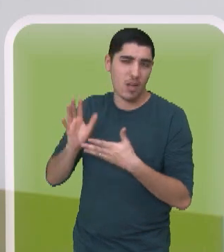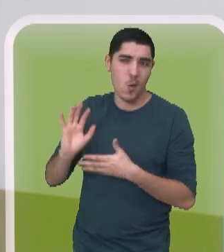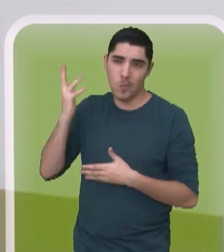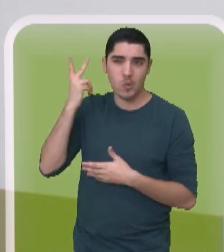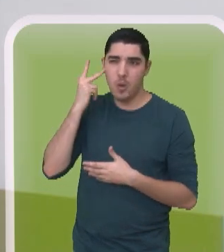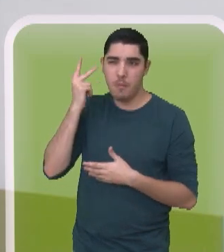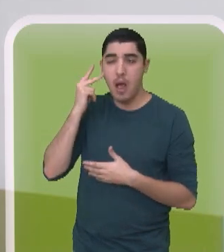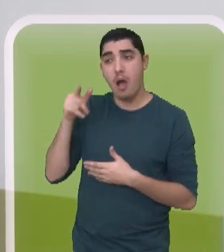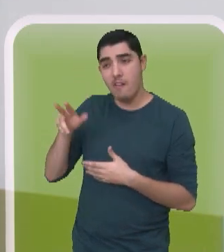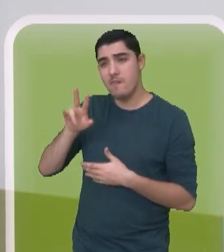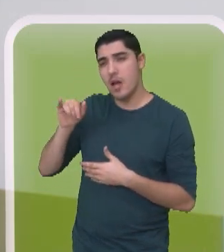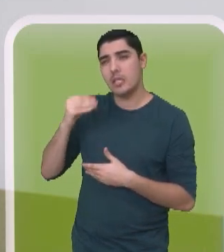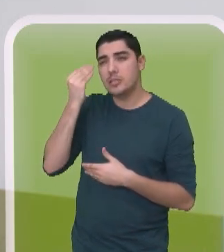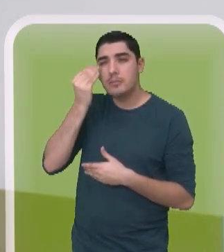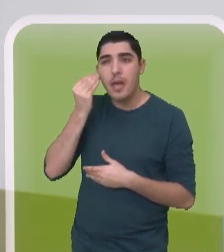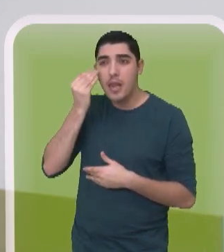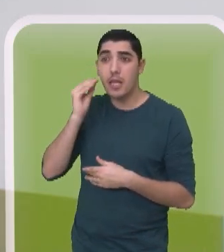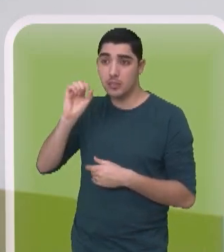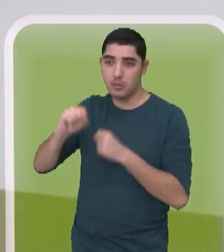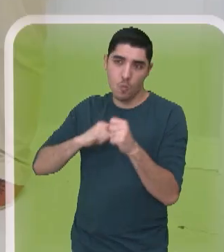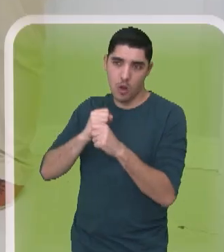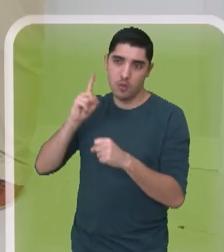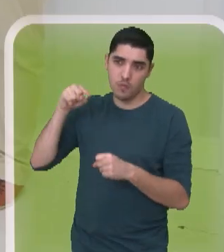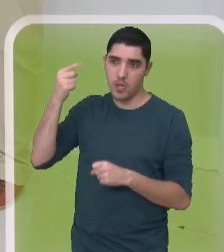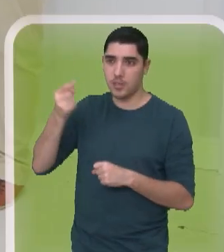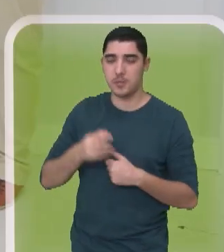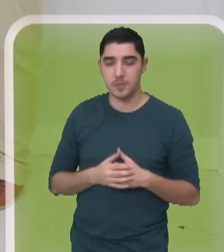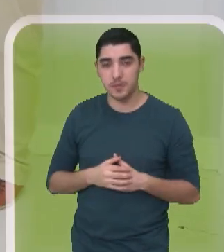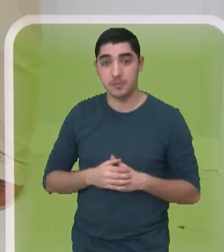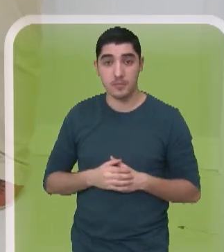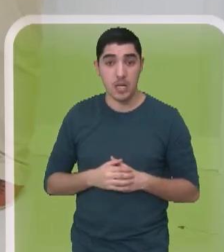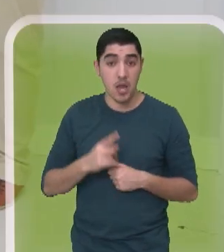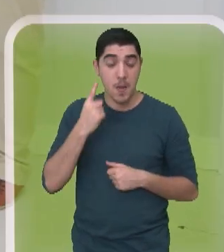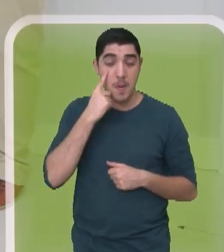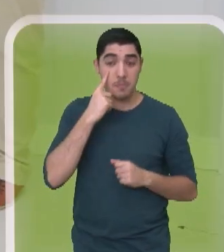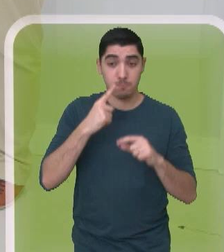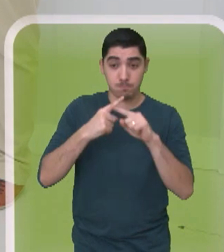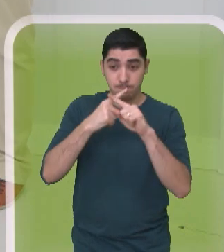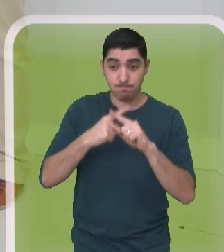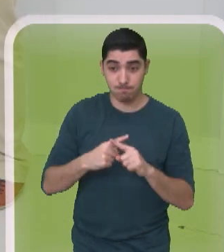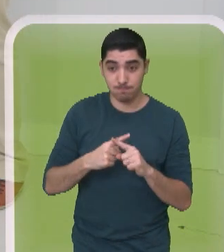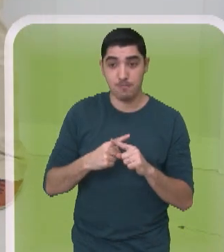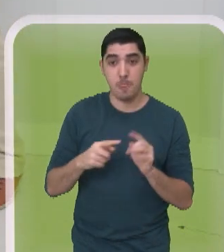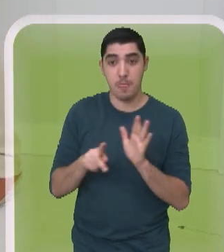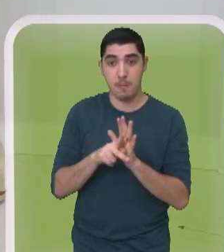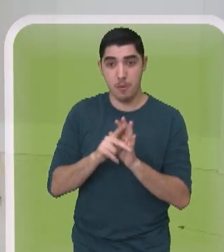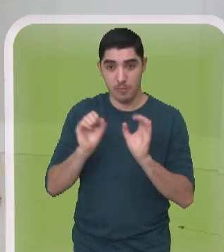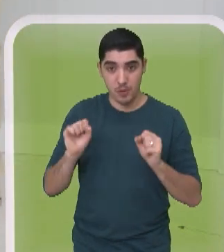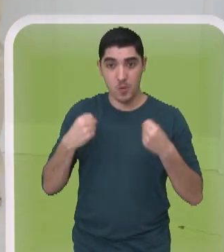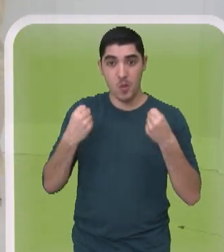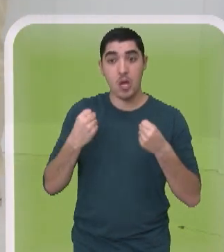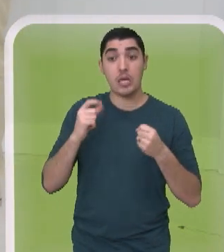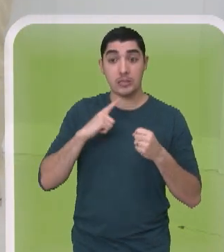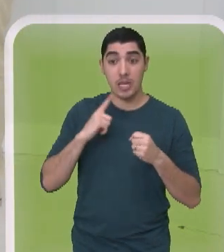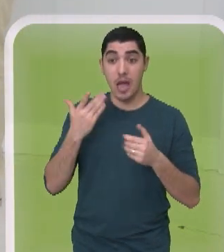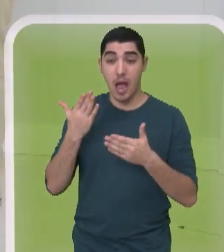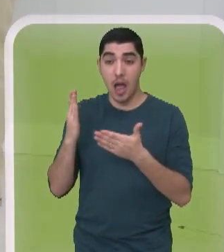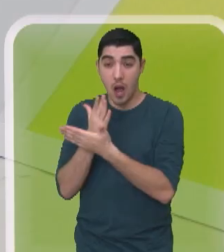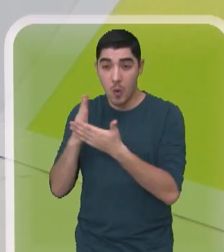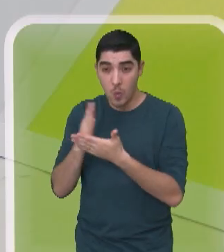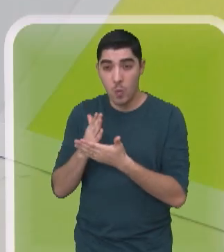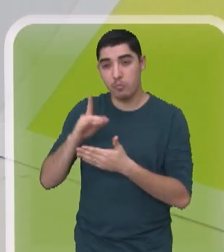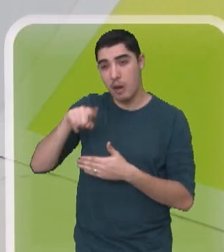para experiência para o próximo ano. Vamos ver os jogos de volta das oitavas de final. Teve alguns jogos que foram cancelados devido